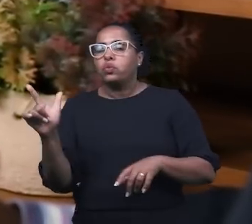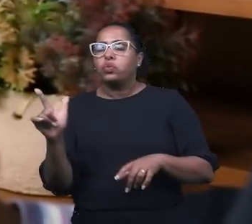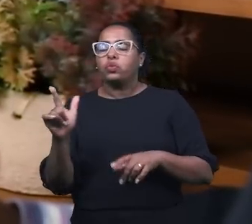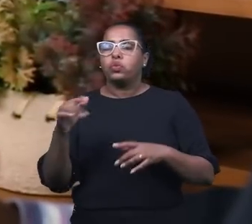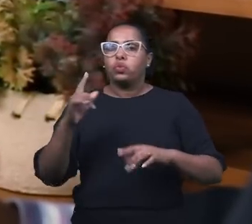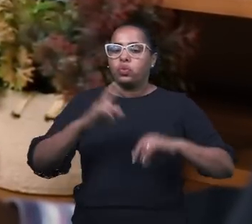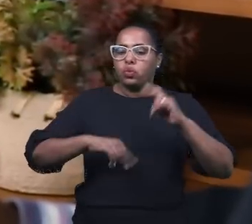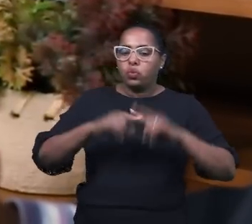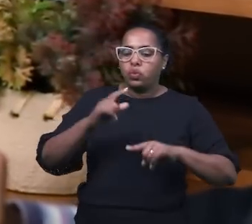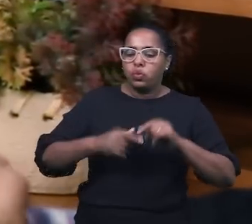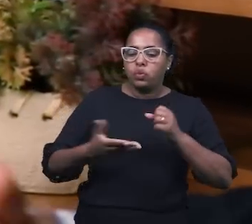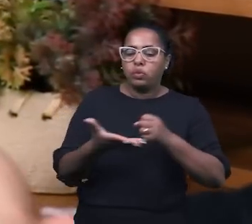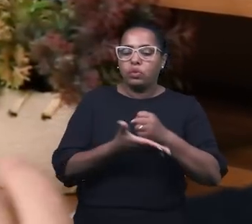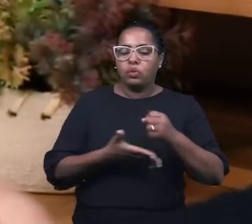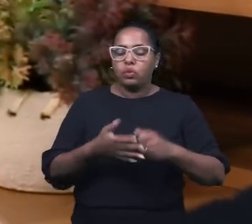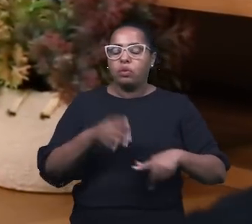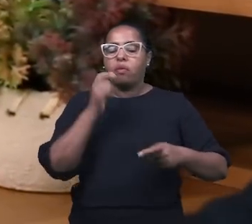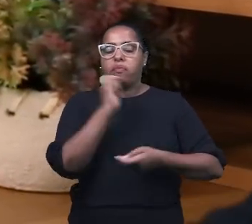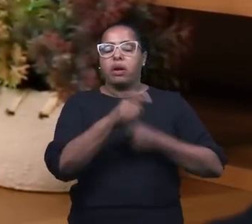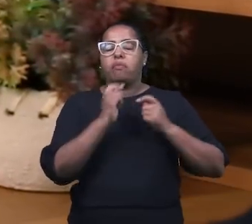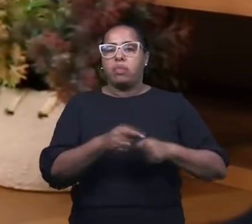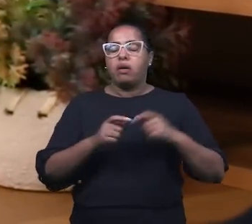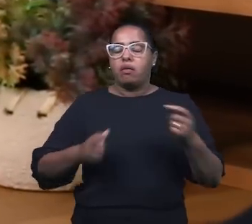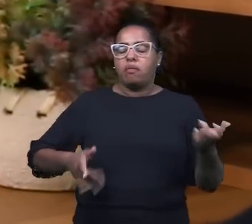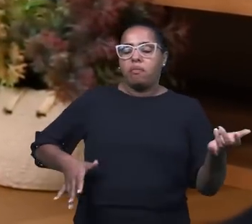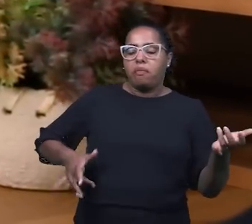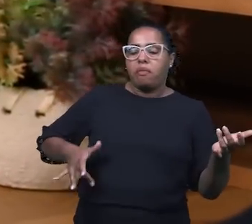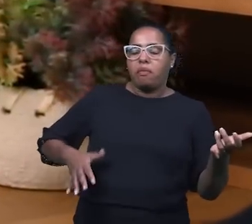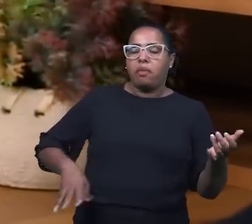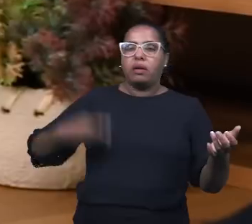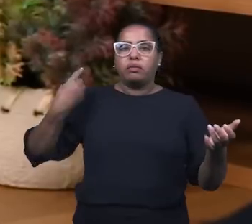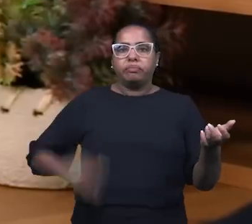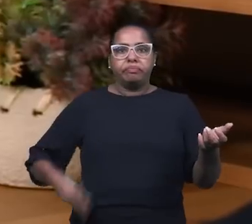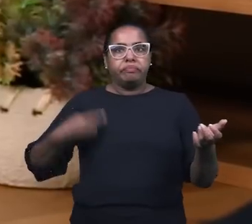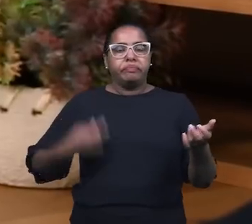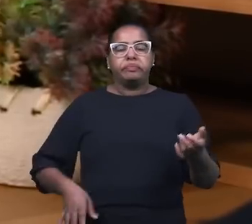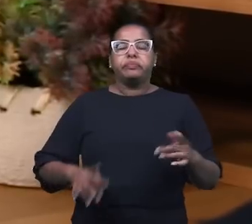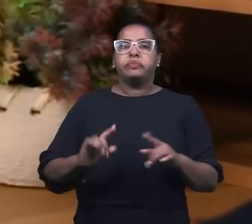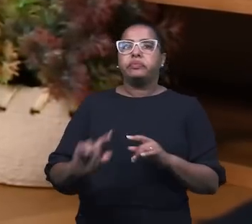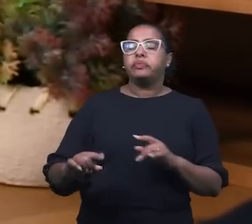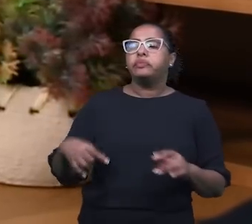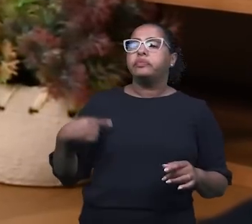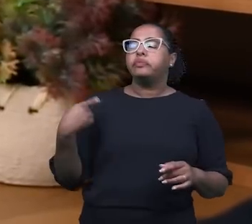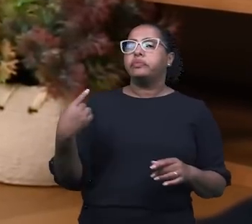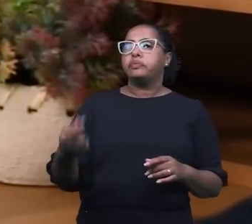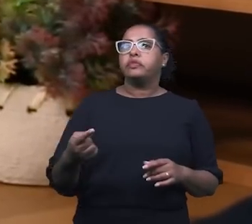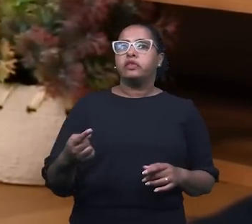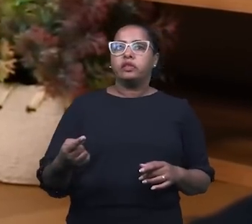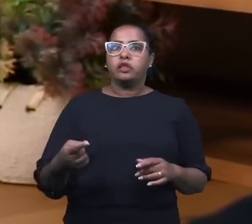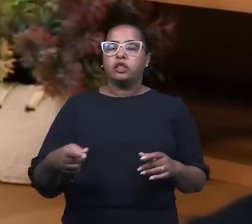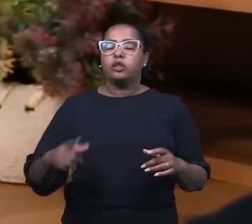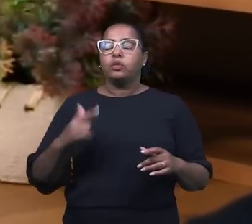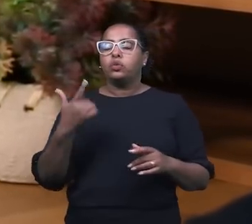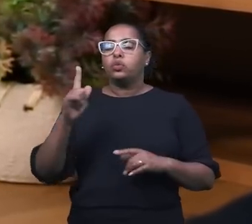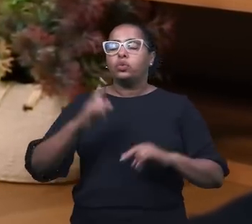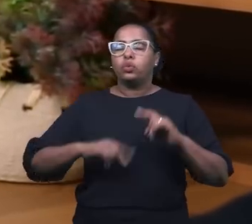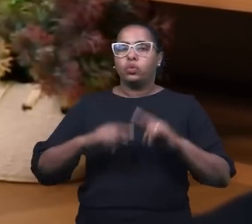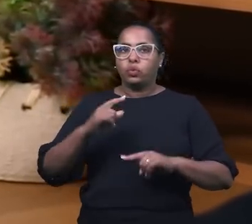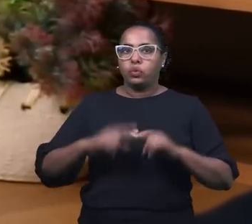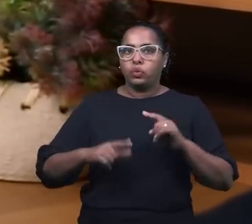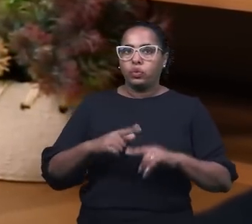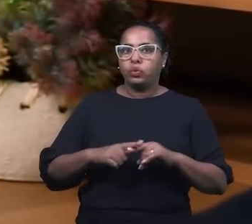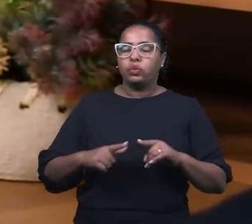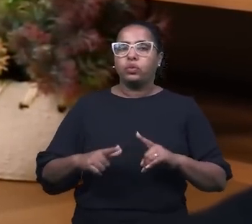instrumentos de base, que é a bateria, contrabaixo, violão, e depois nós gravamos os outros instrumentos que